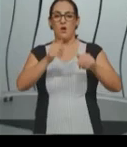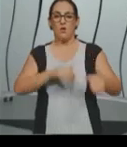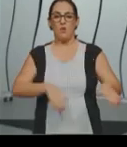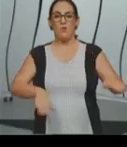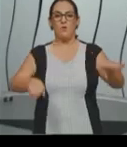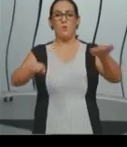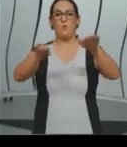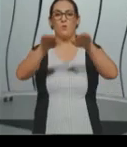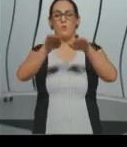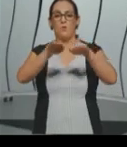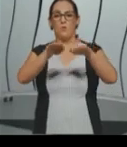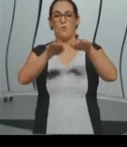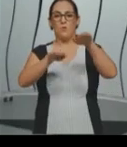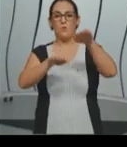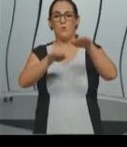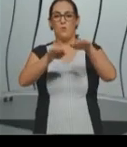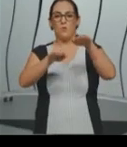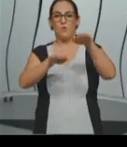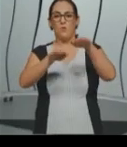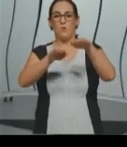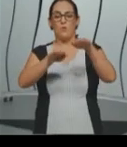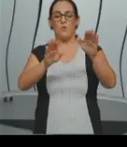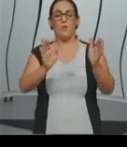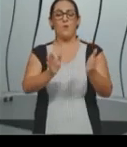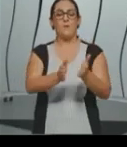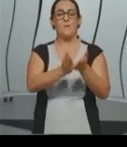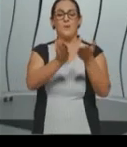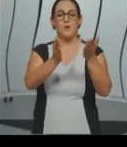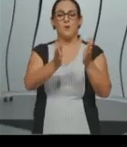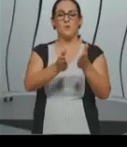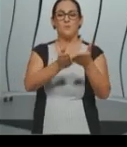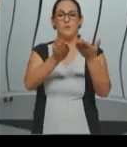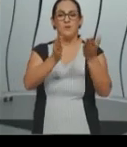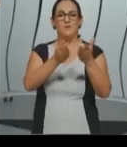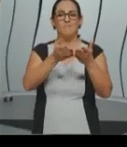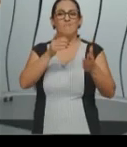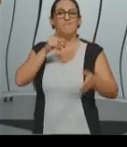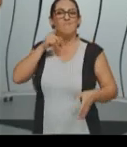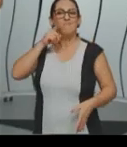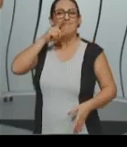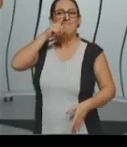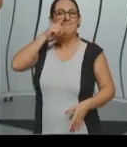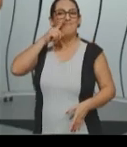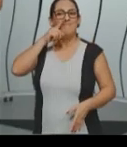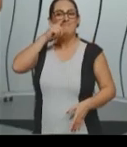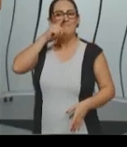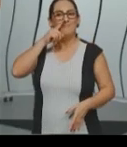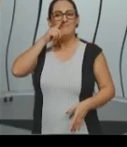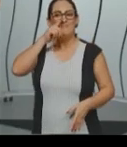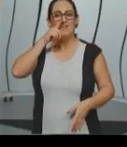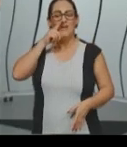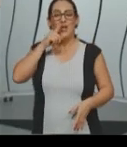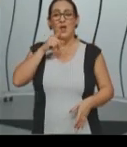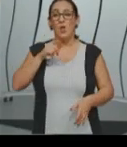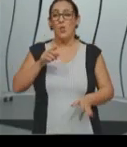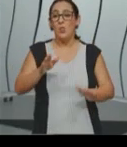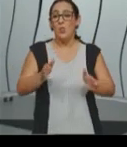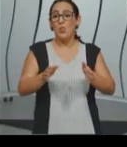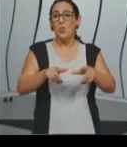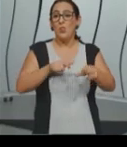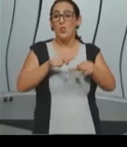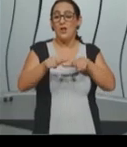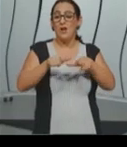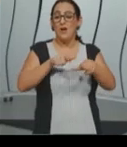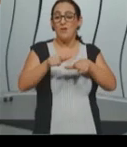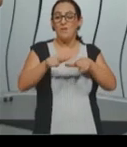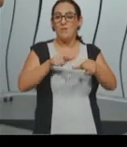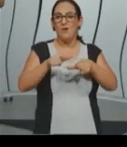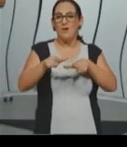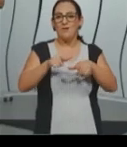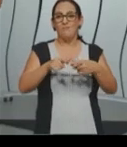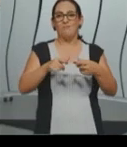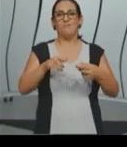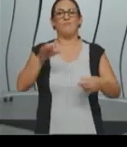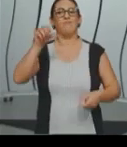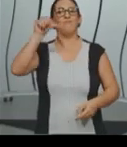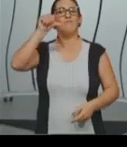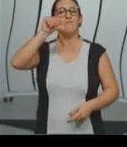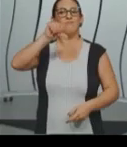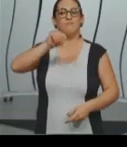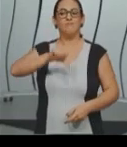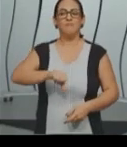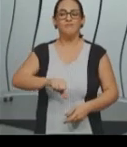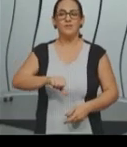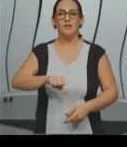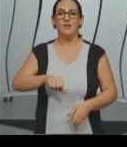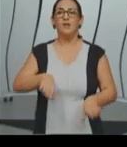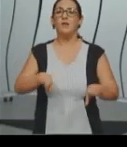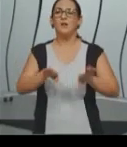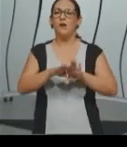pobreza, à situação de risco, às péssimas condições de trabalho. Bom, trouxe uma charge aqui que traz